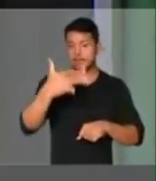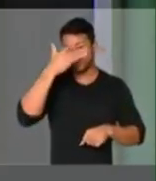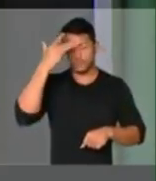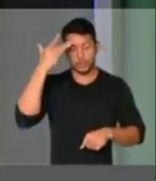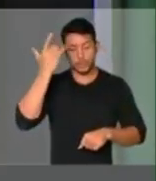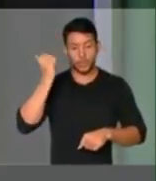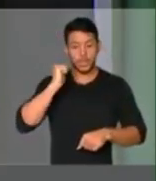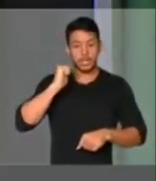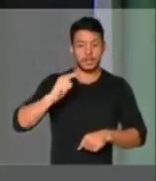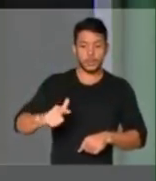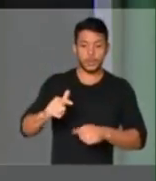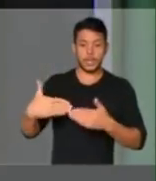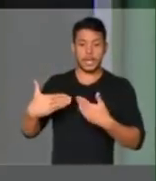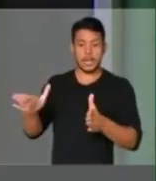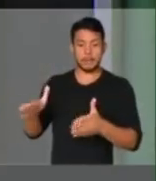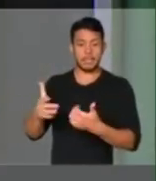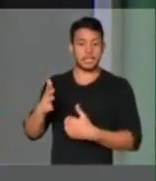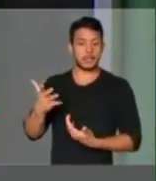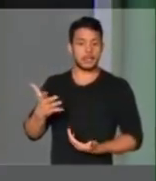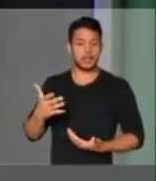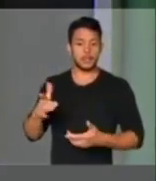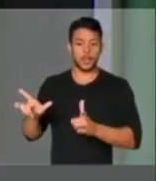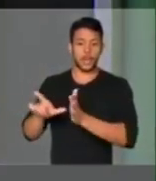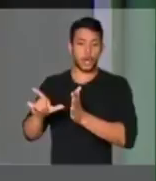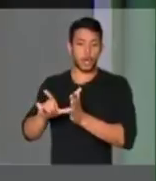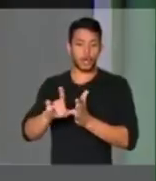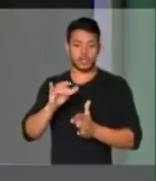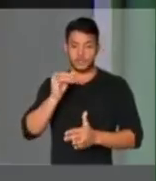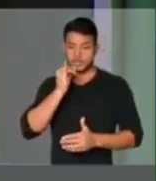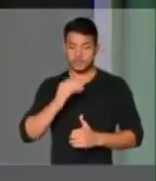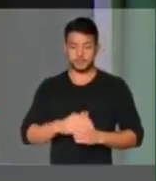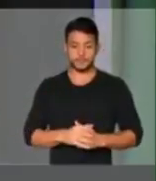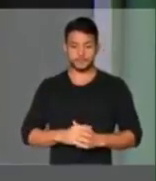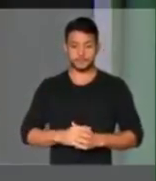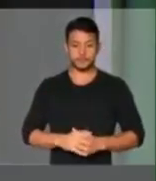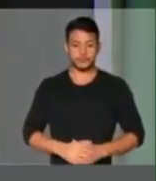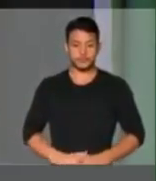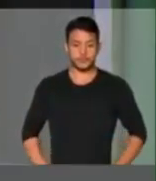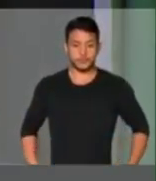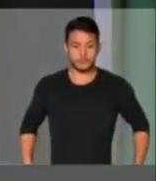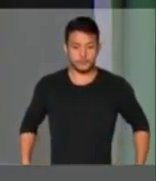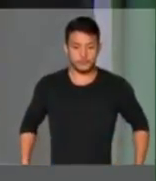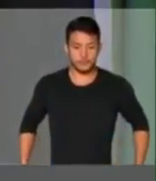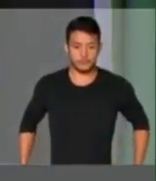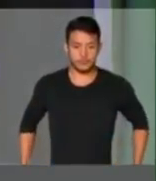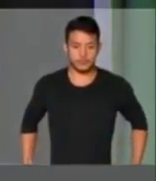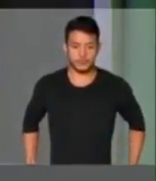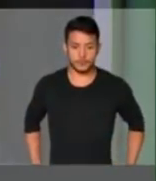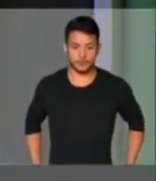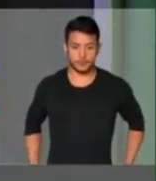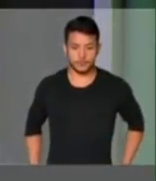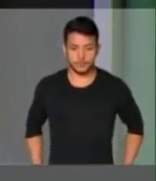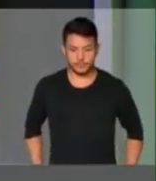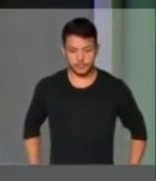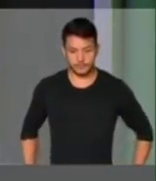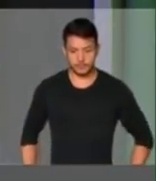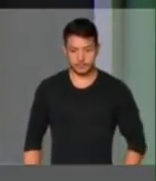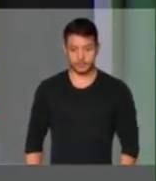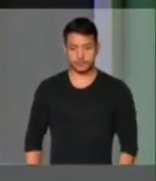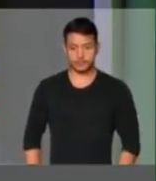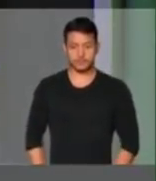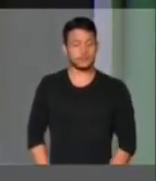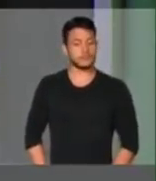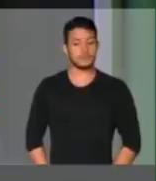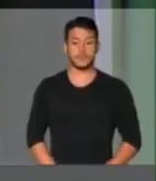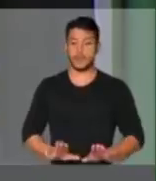abrir uma padaria. Você vai ter uma chance muito maior de ser bem sucedido, infelizmente. E isso para